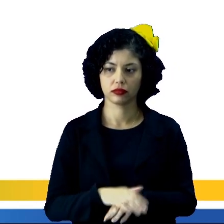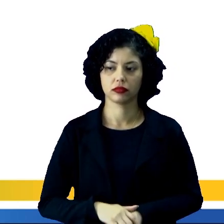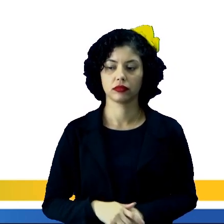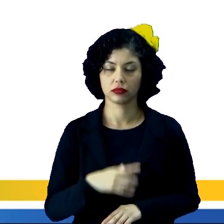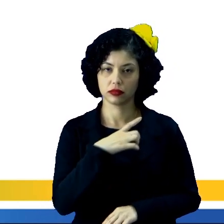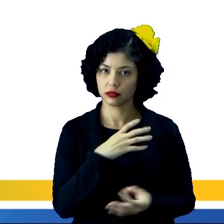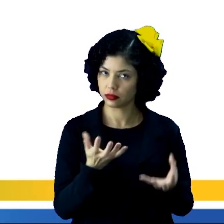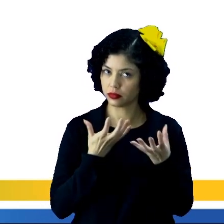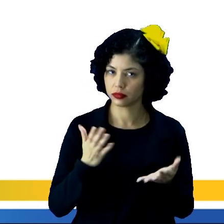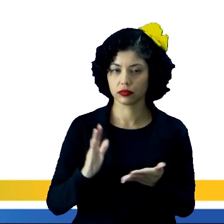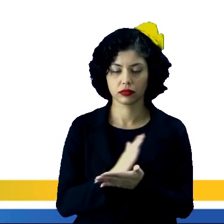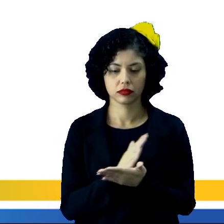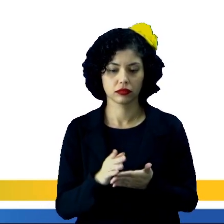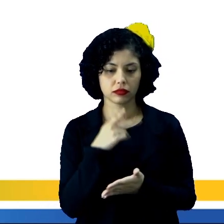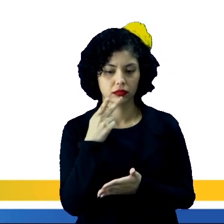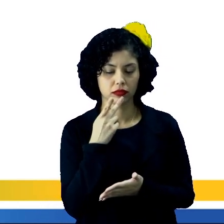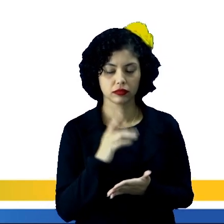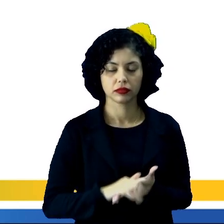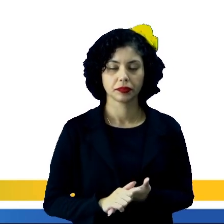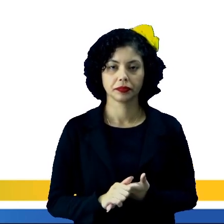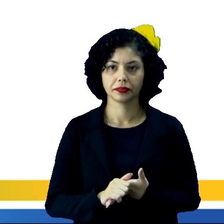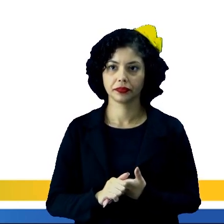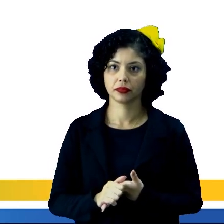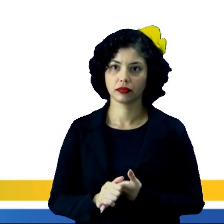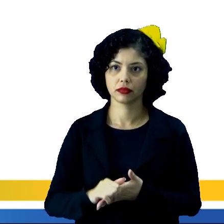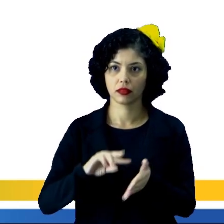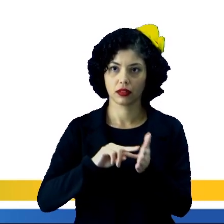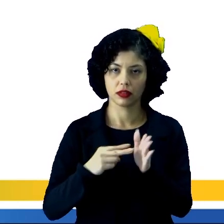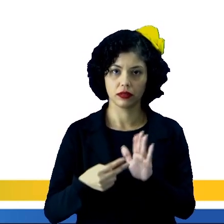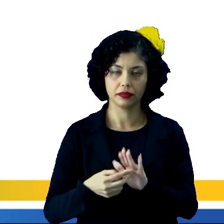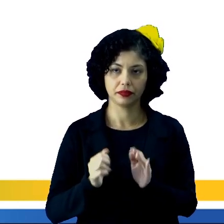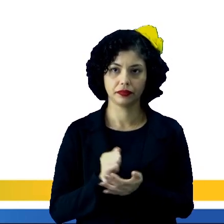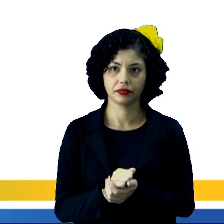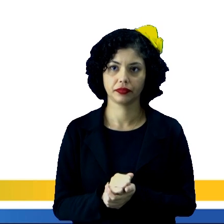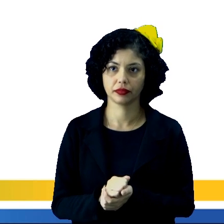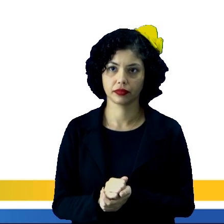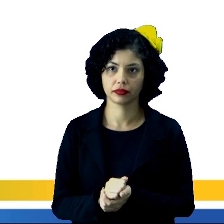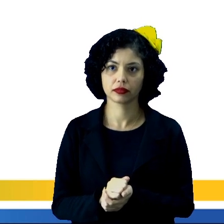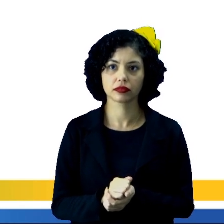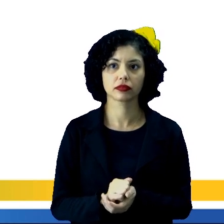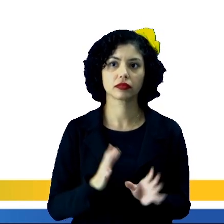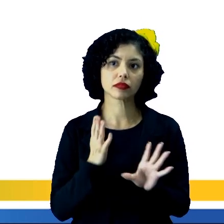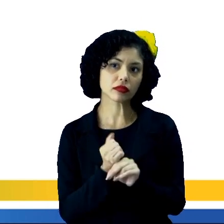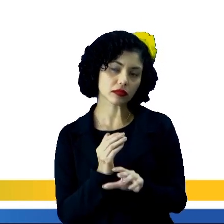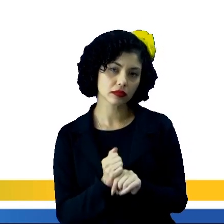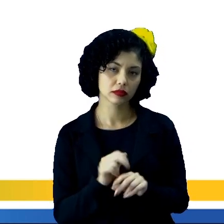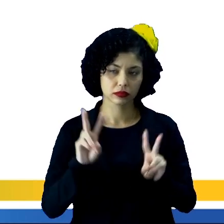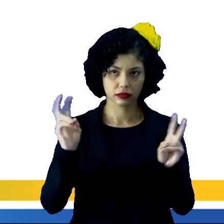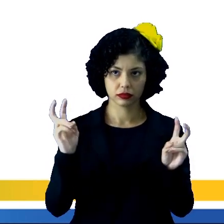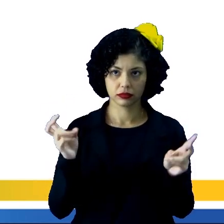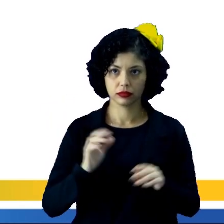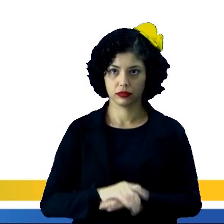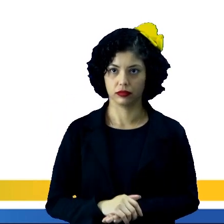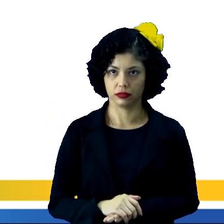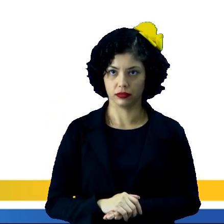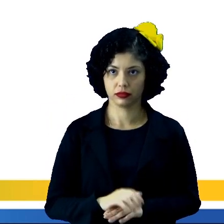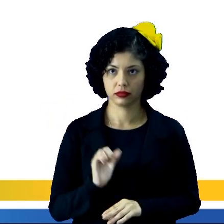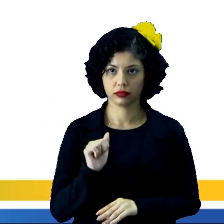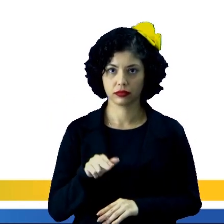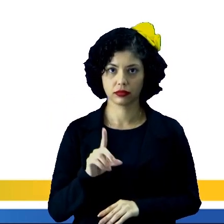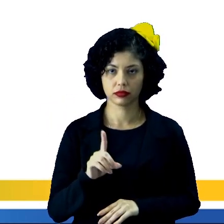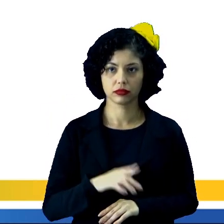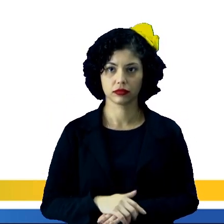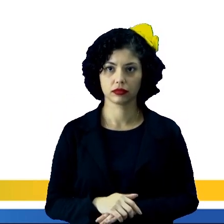quando você quer, né, falar algo que significa adição, está juntando os termos, nós temos